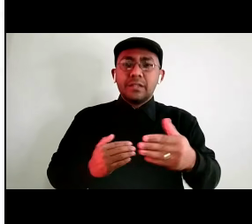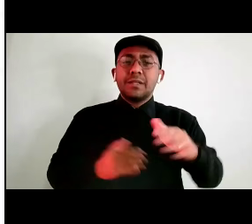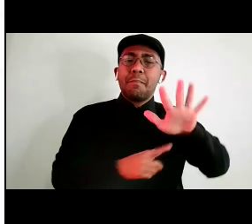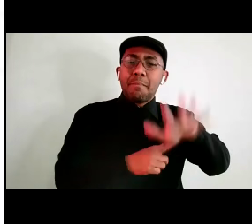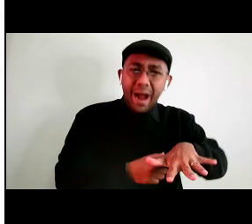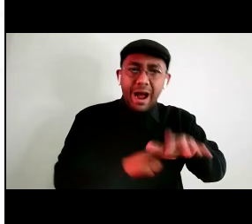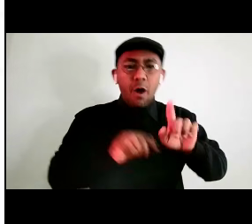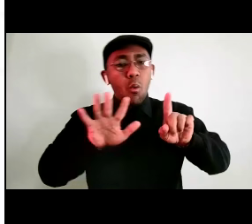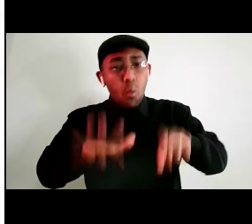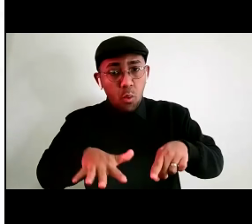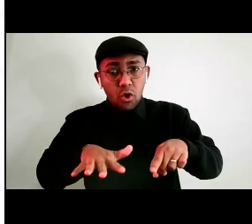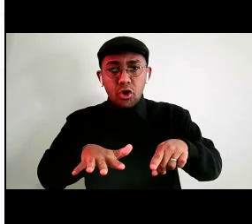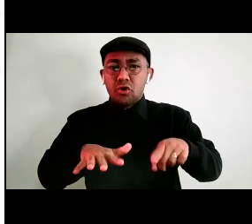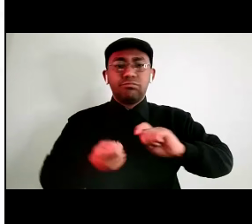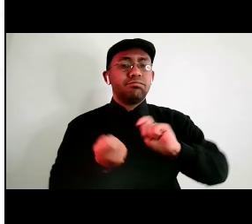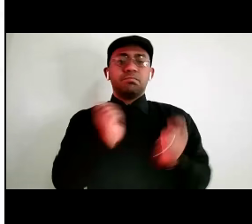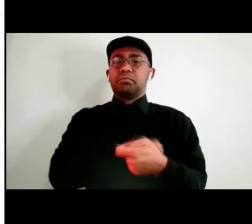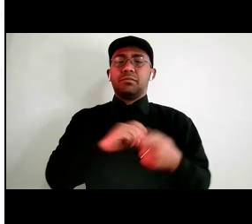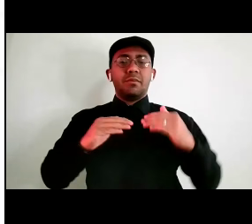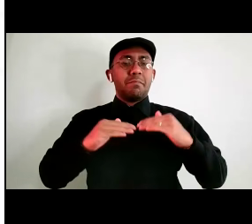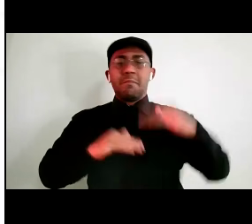julho, essa proporção aumenta.